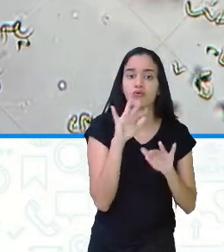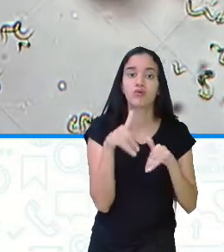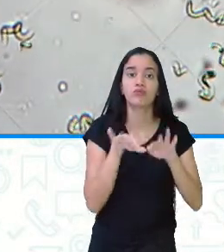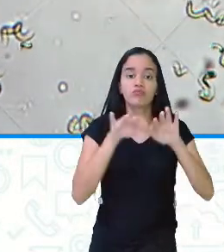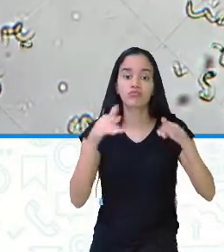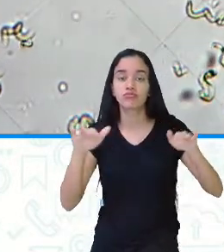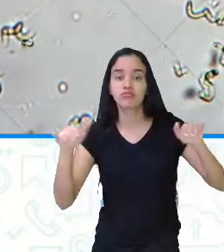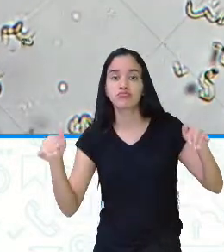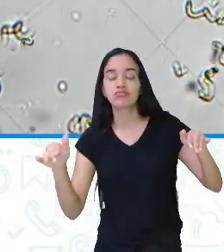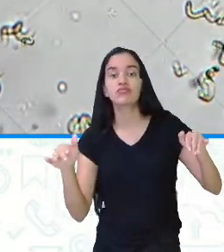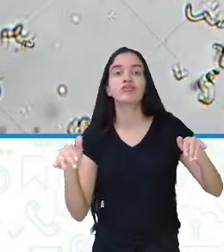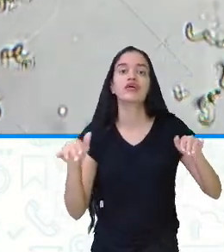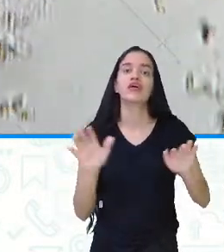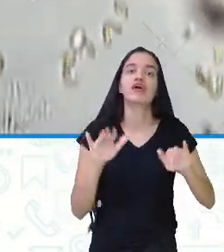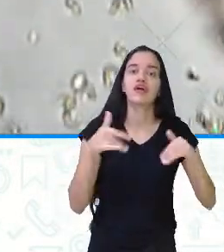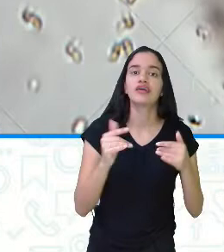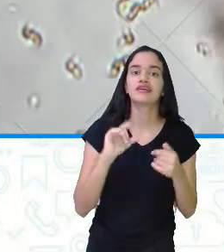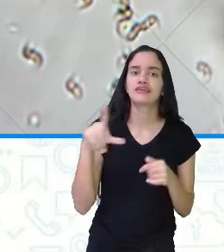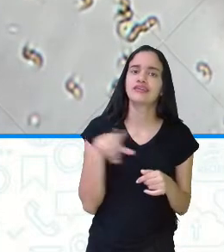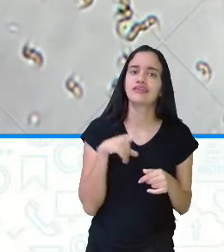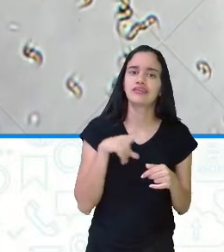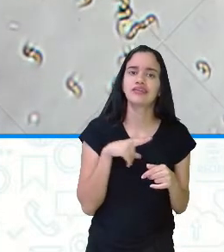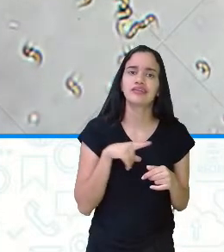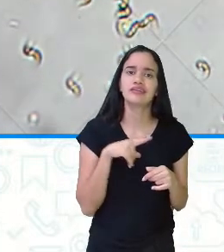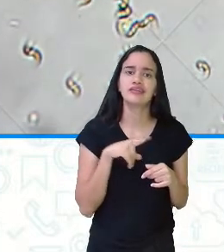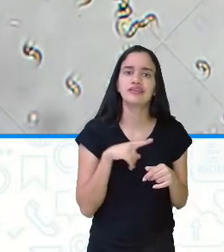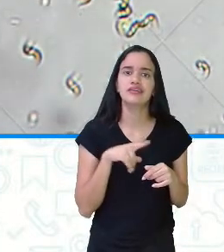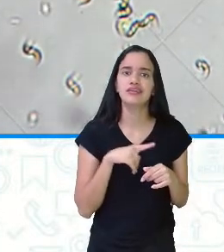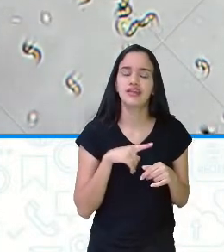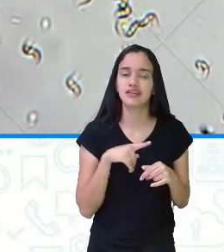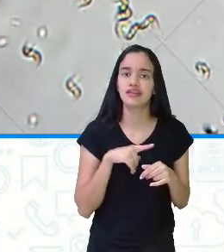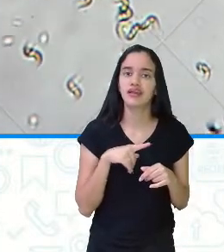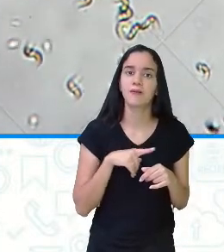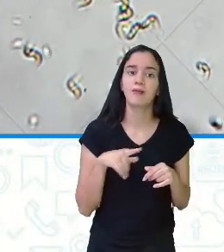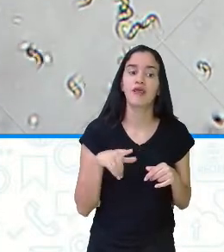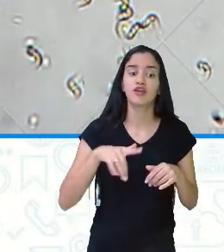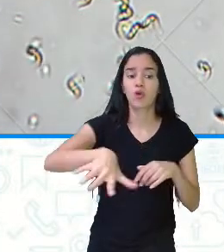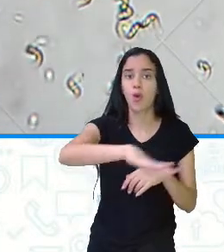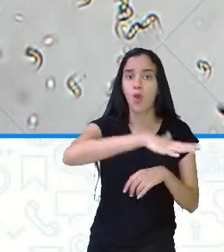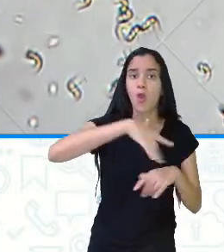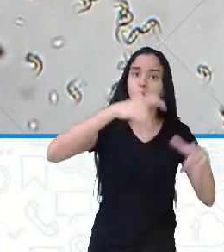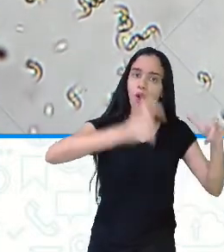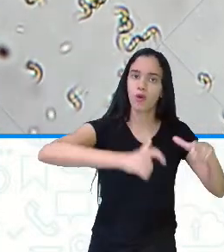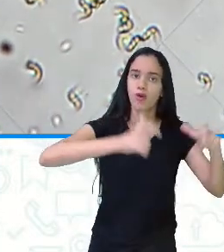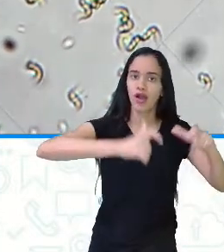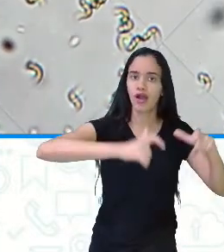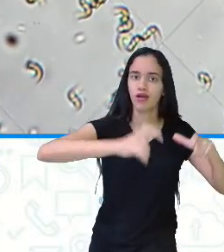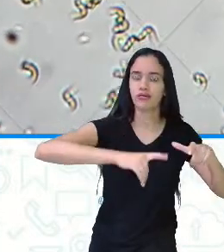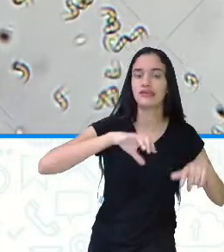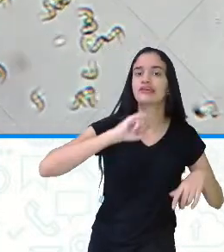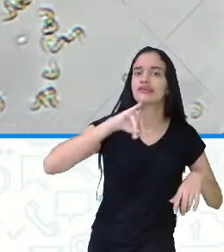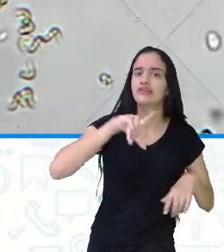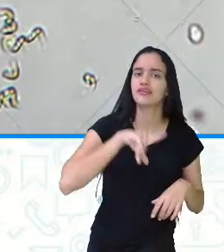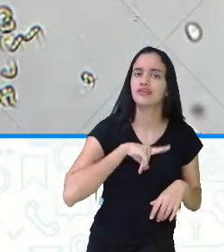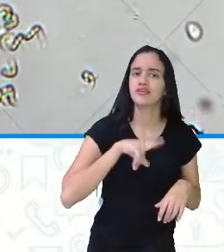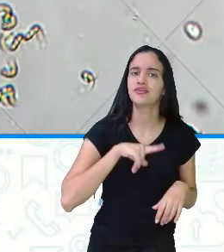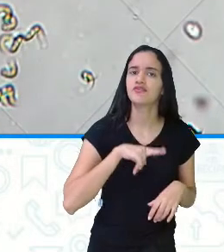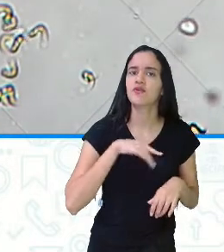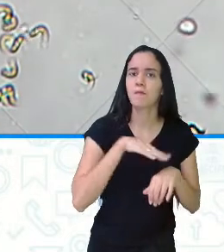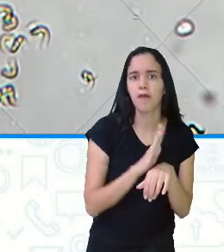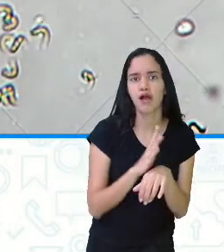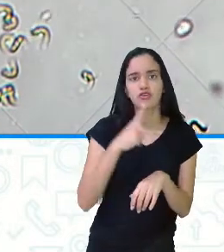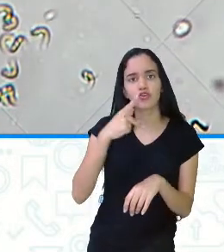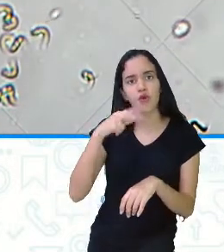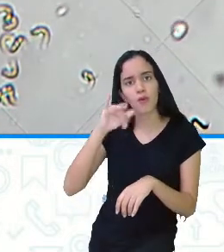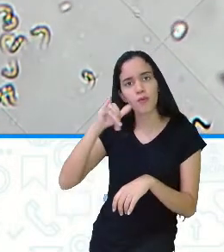de água por mililitro que se tem dentro daquele local. Se tiver muito protozoário, significa que aquela água ali